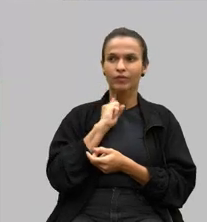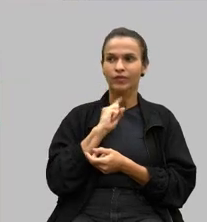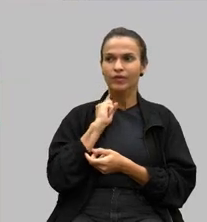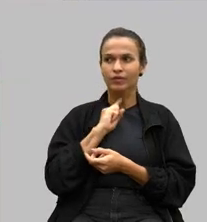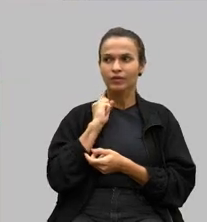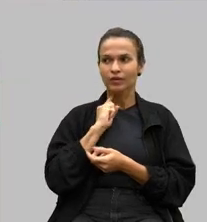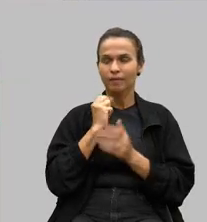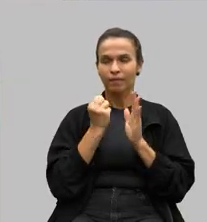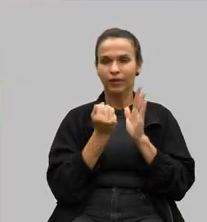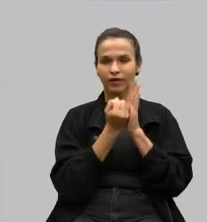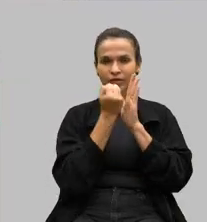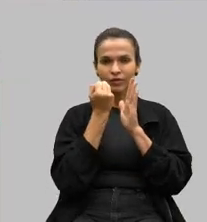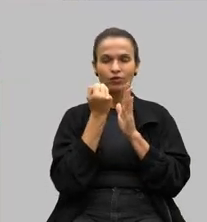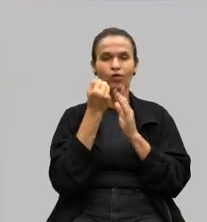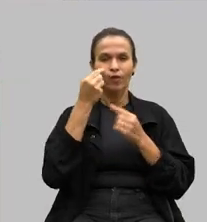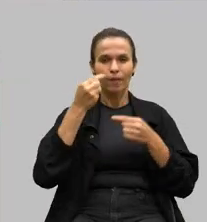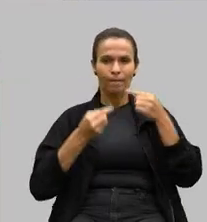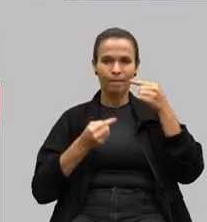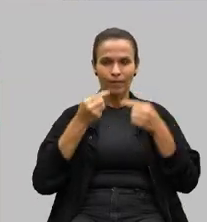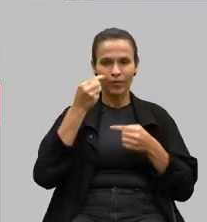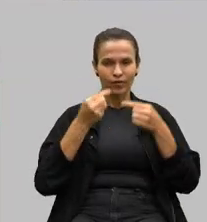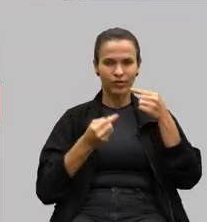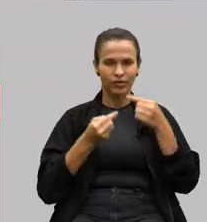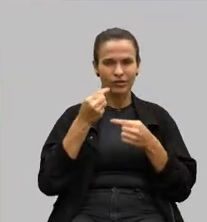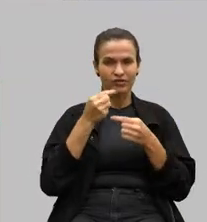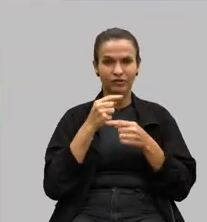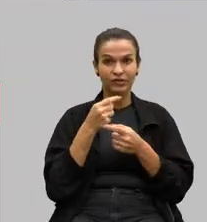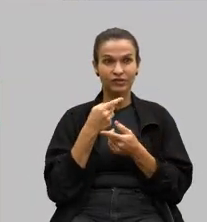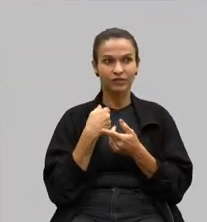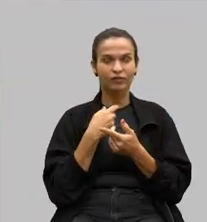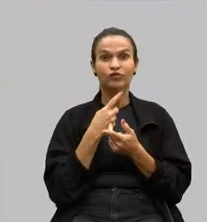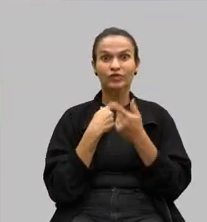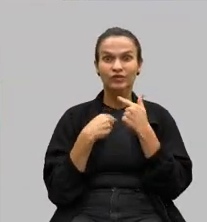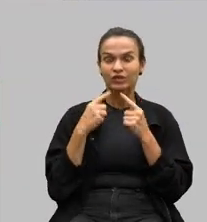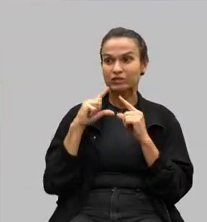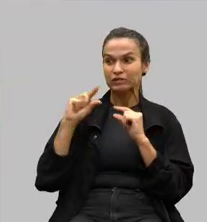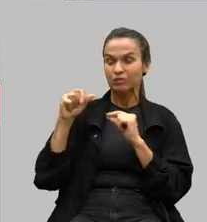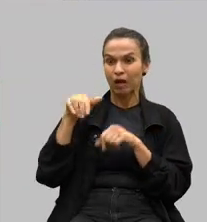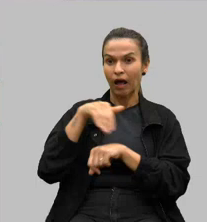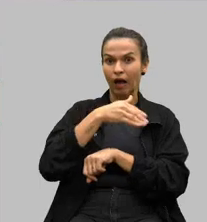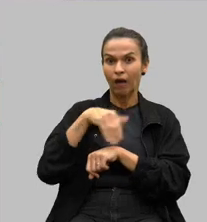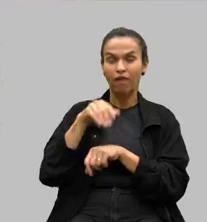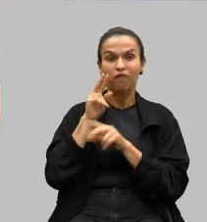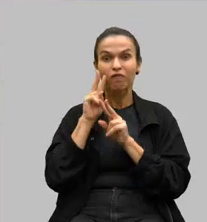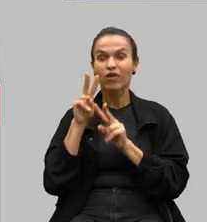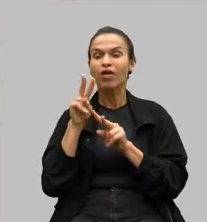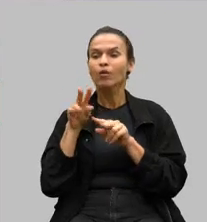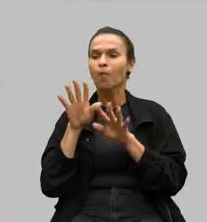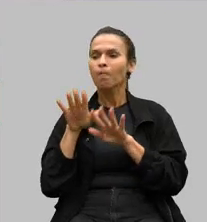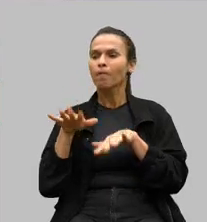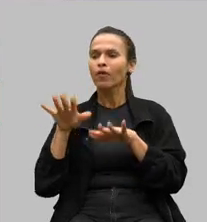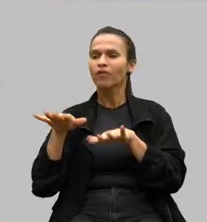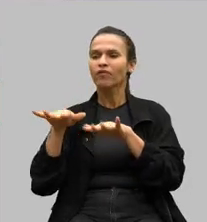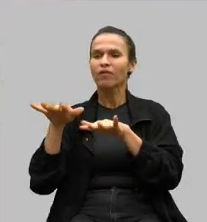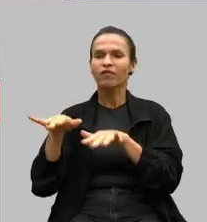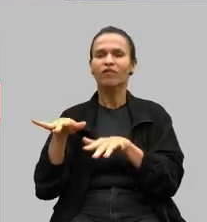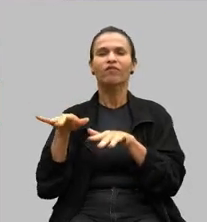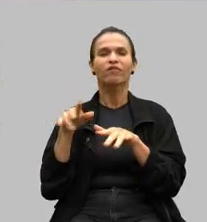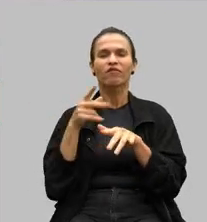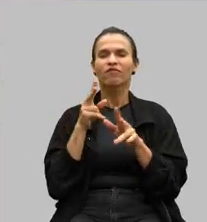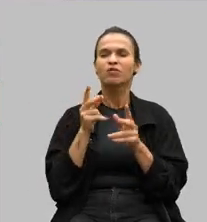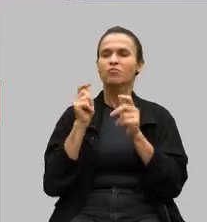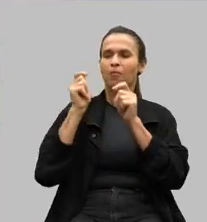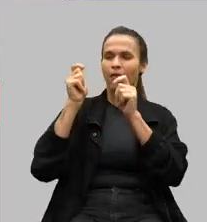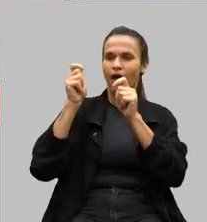eventos políticos né E você tava doido para sair para ir pra rua para poder ver o movimento ver as manifestações